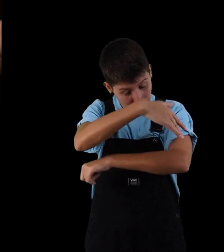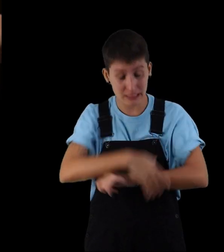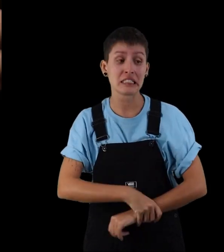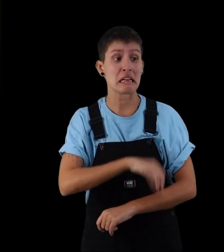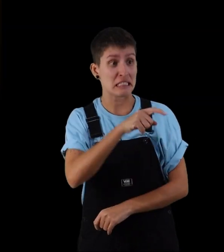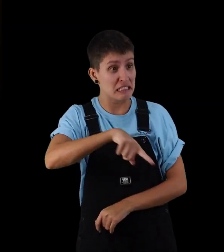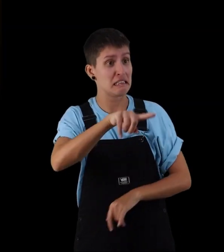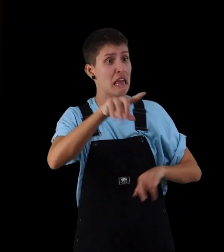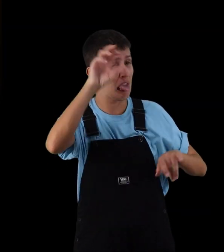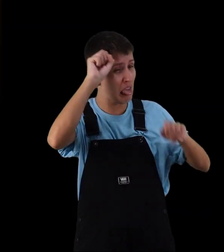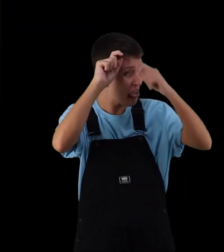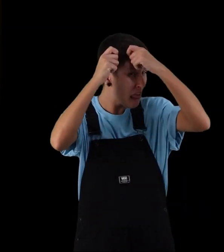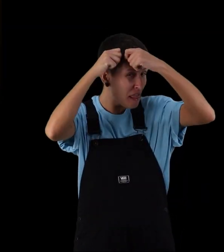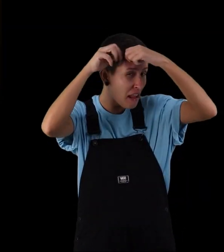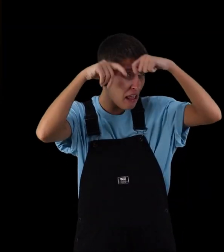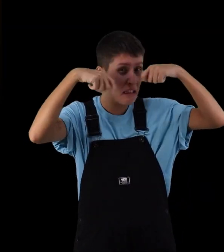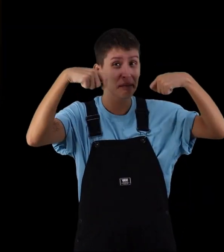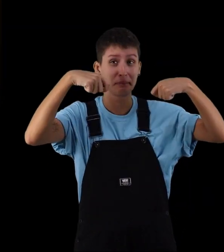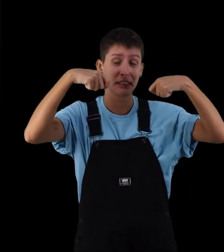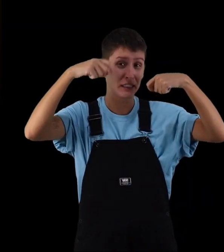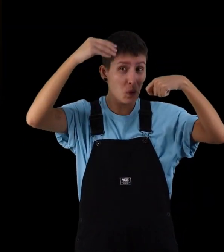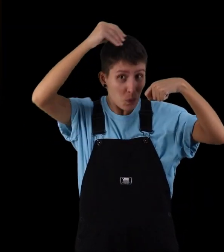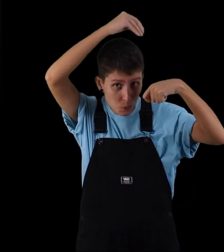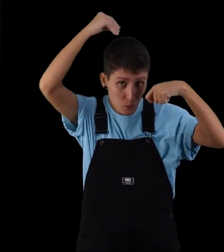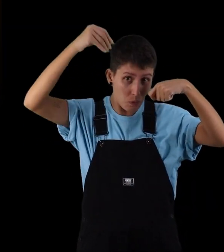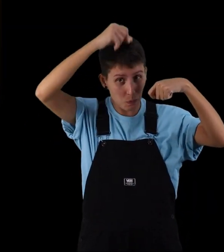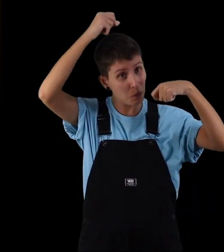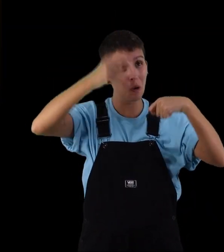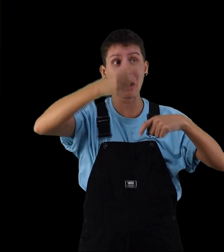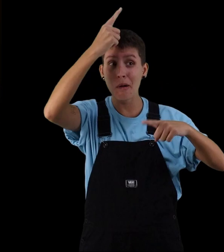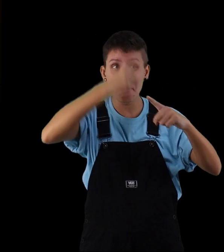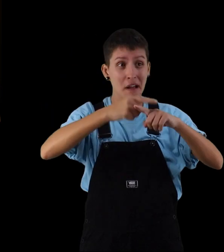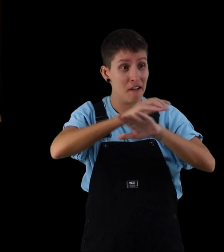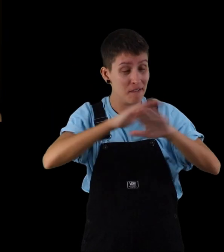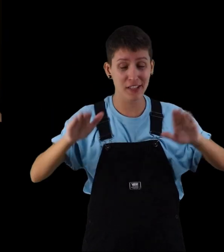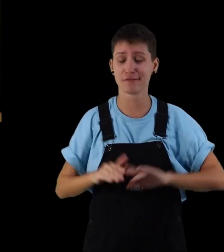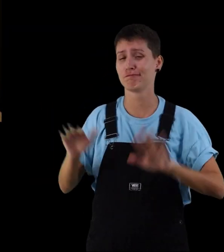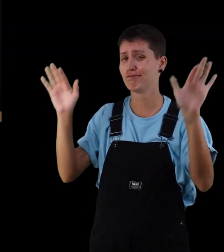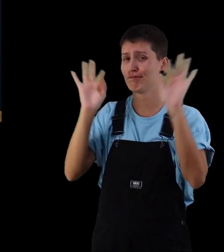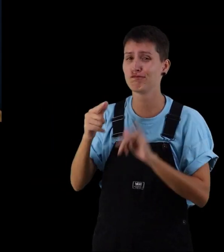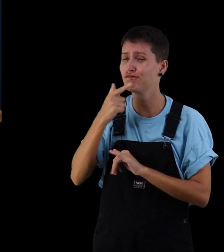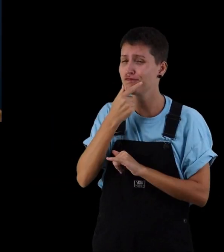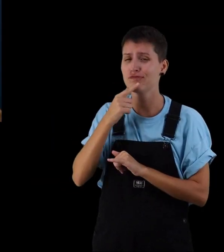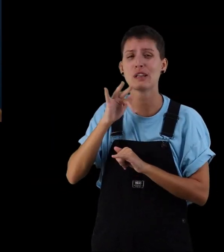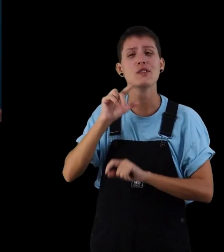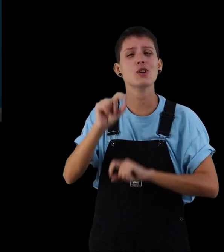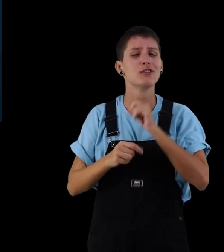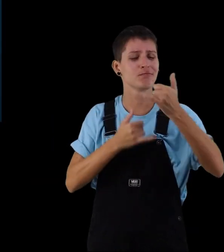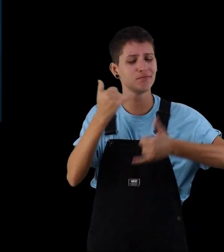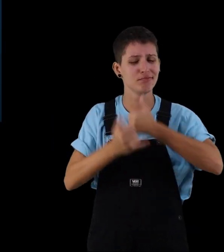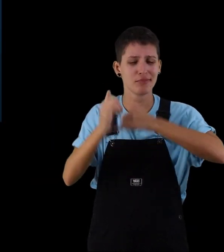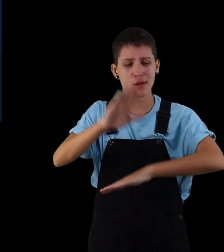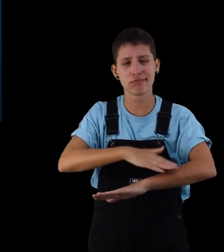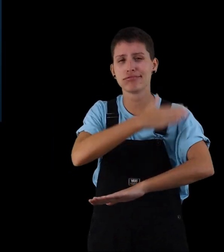rua. Se eles pegam piolho, tem que passar vinagre nas cabeças uma vez. A alegria do